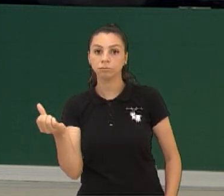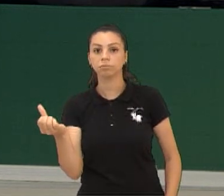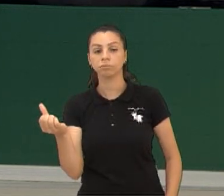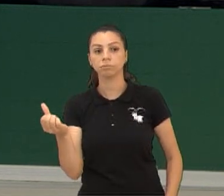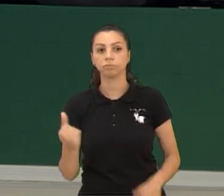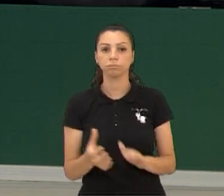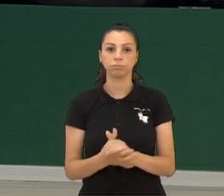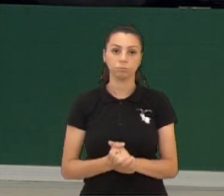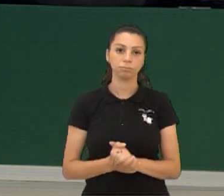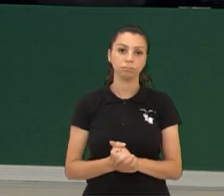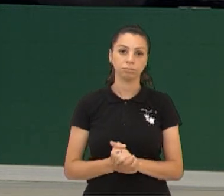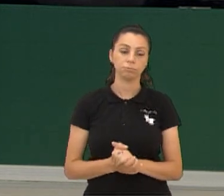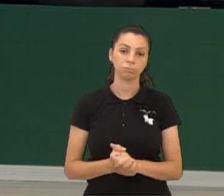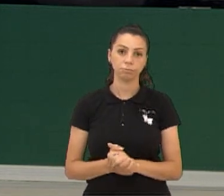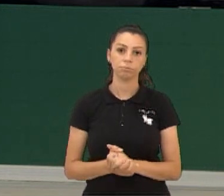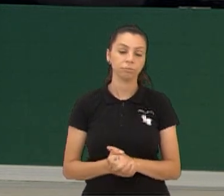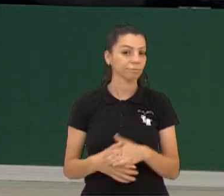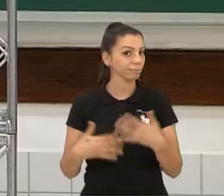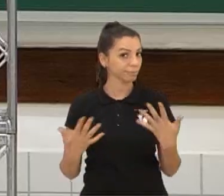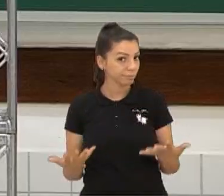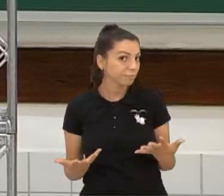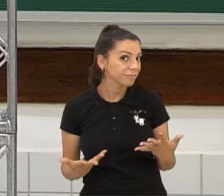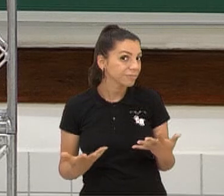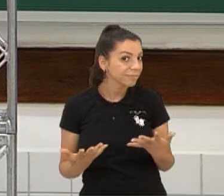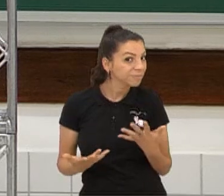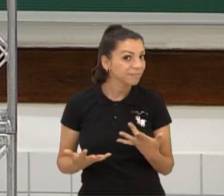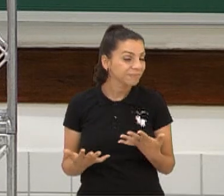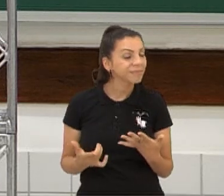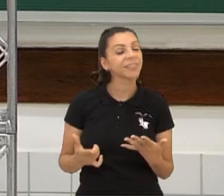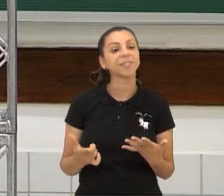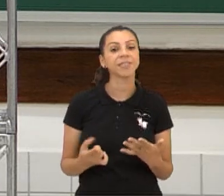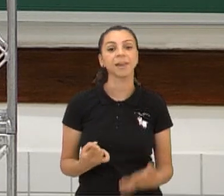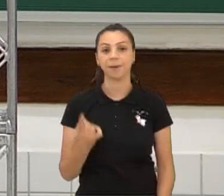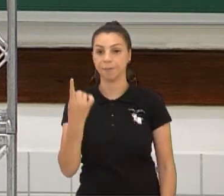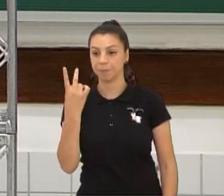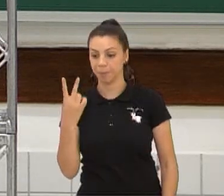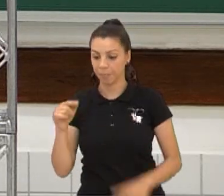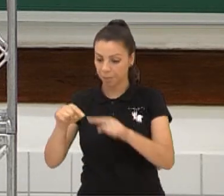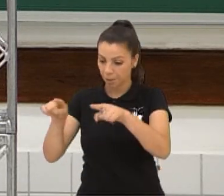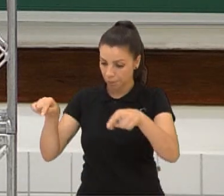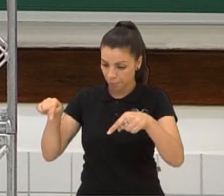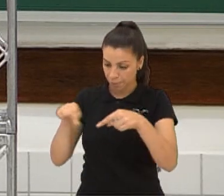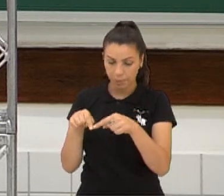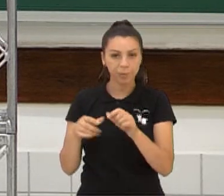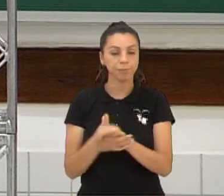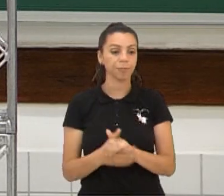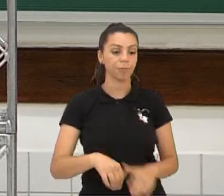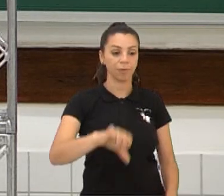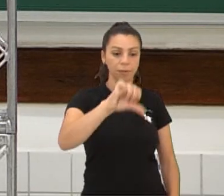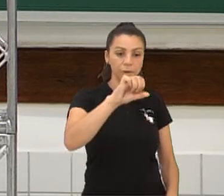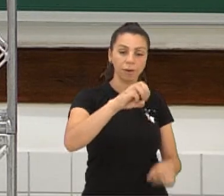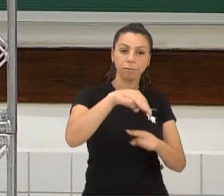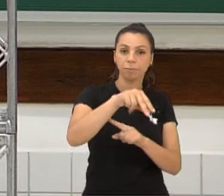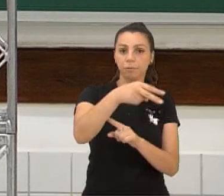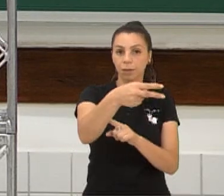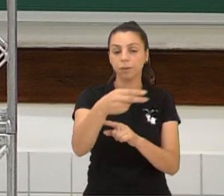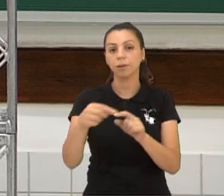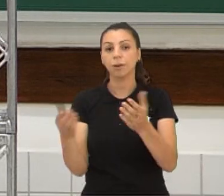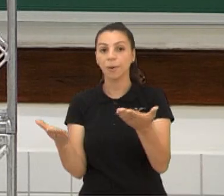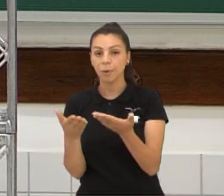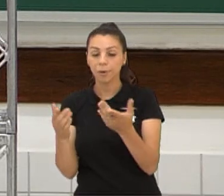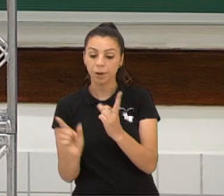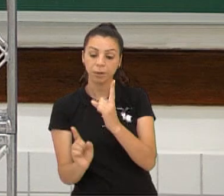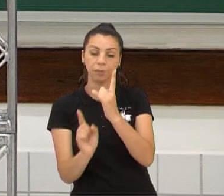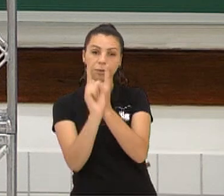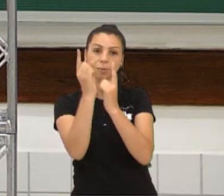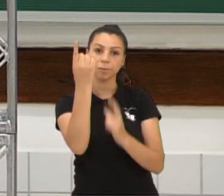4, 16. Opa! Já temos 12 metros, já temos 9 metros quadrados e já